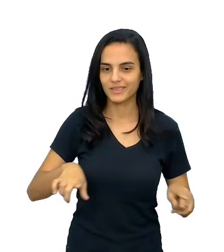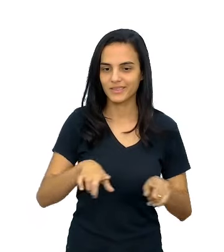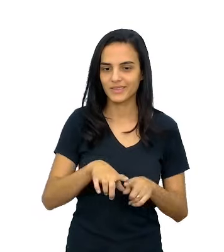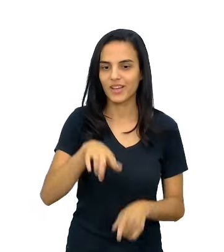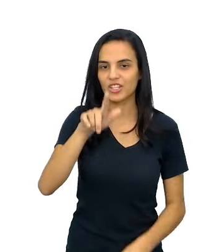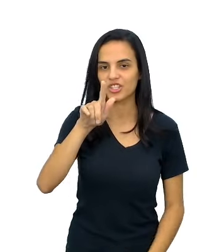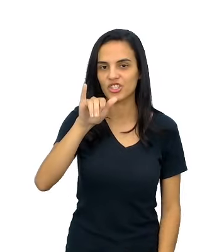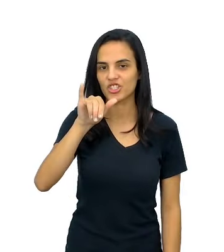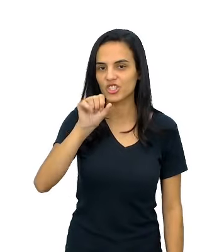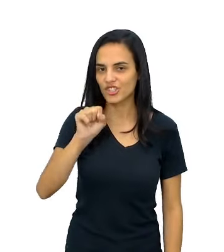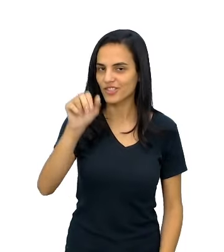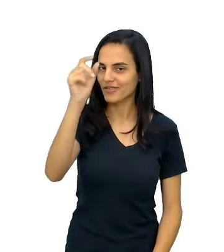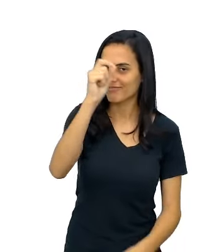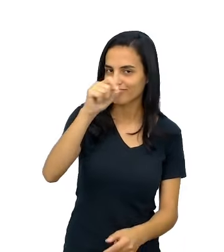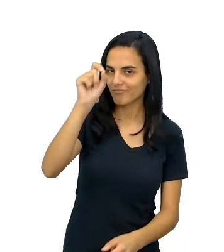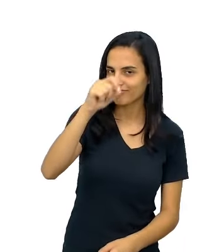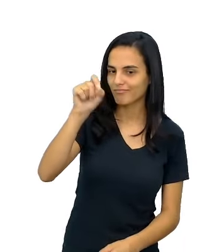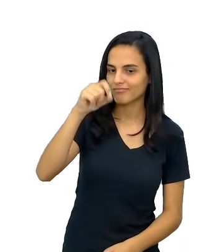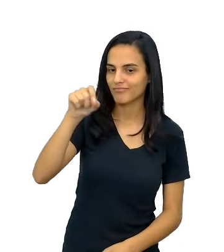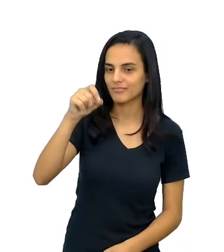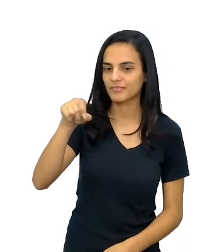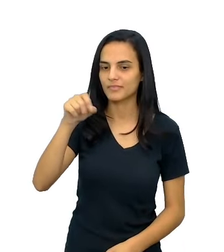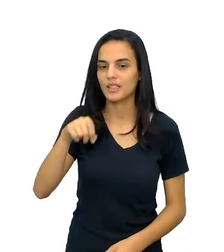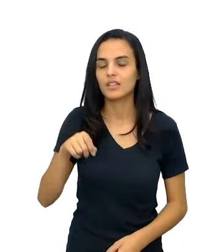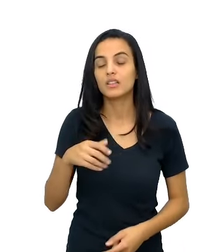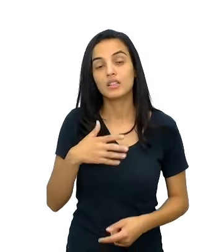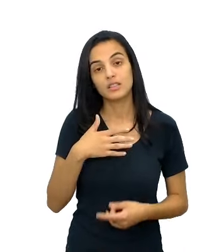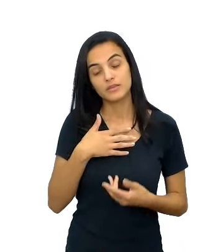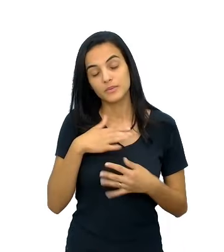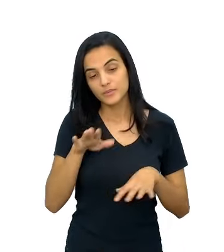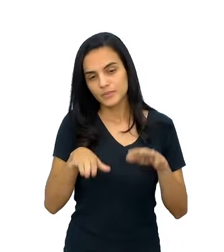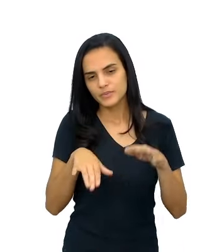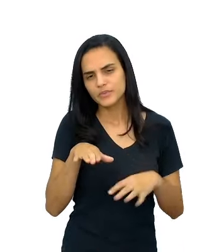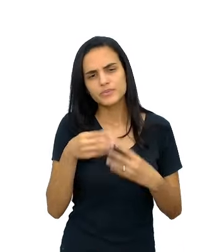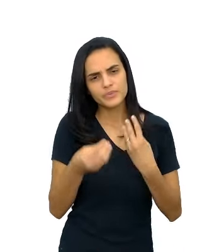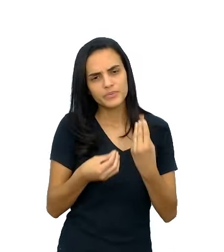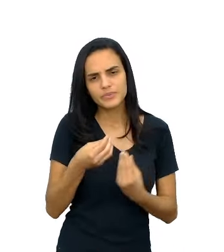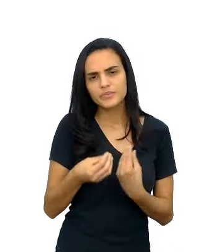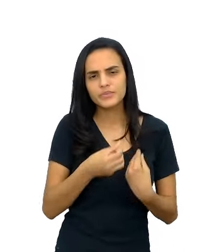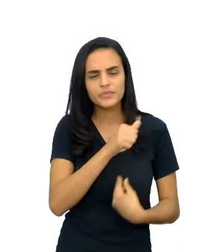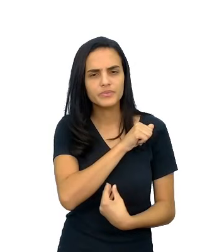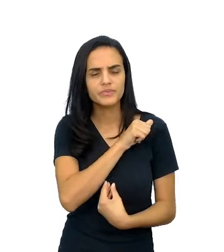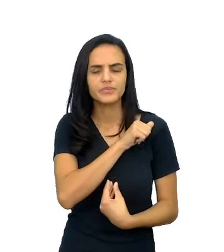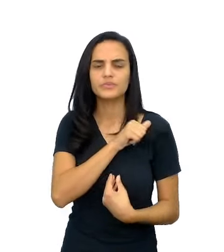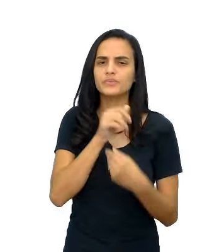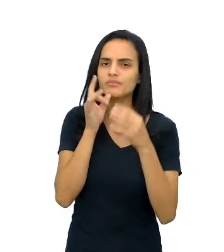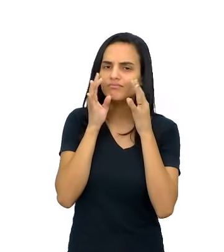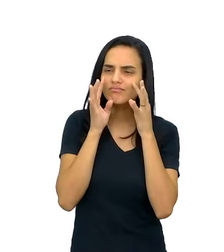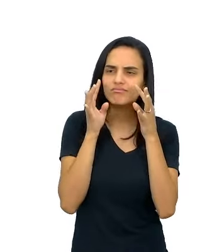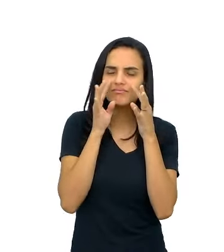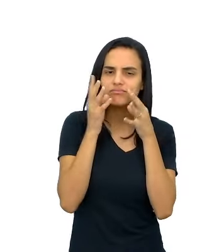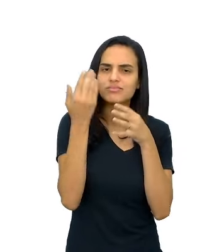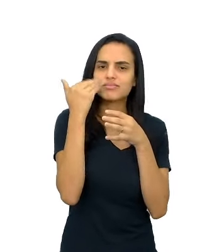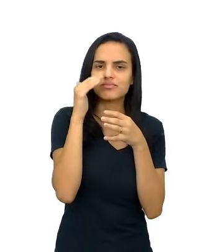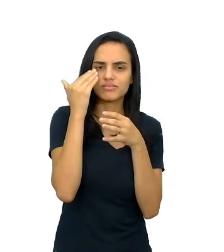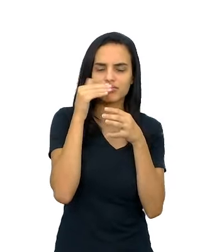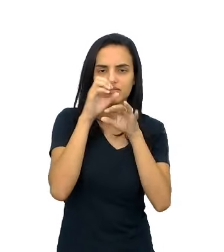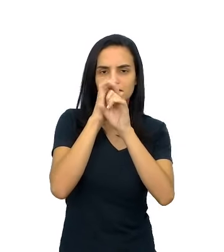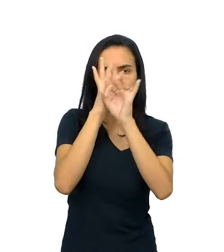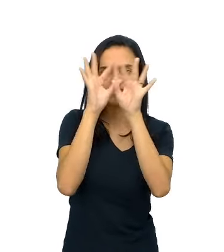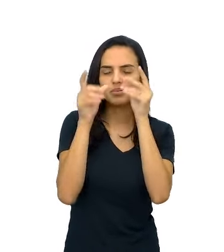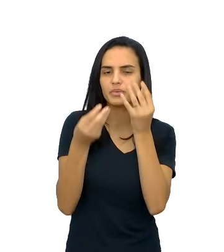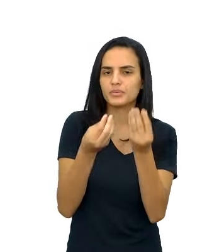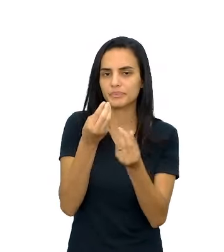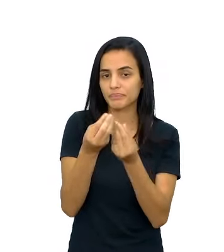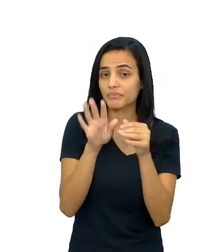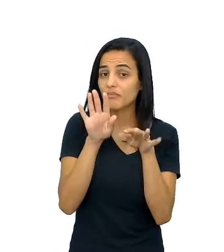gente desenha na lousa e a gente fala, como que o aluno abstrai aqui, né? Os alunos também têm um